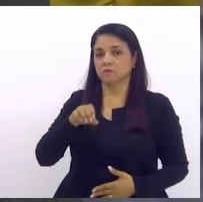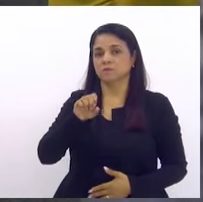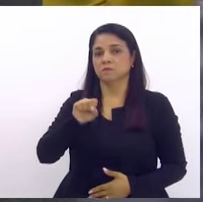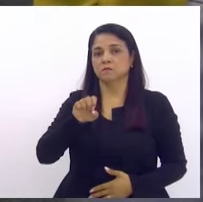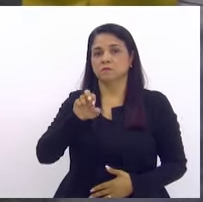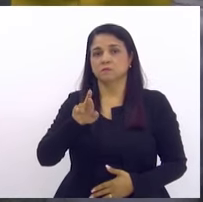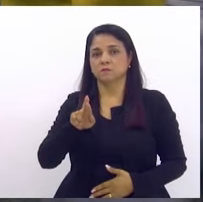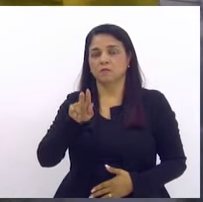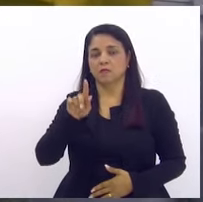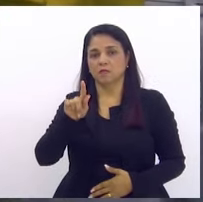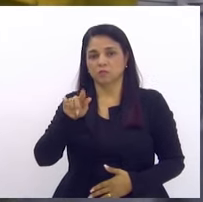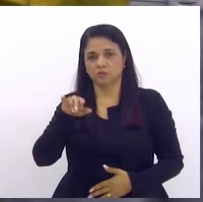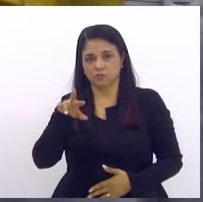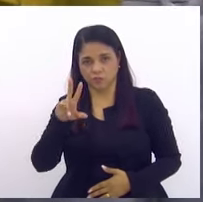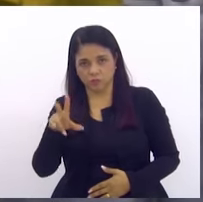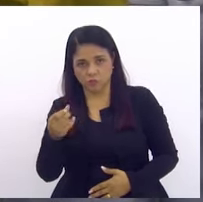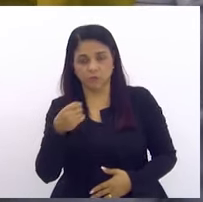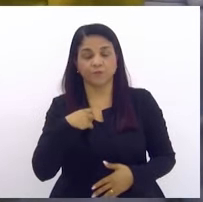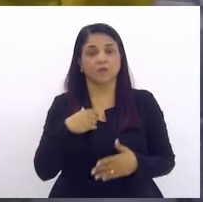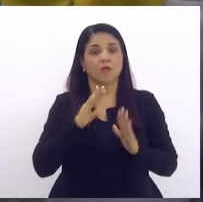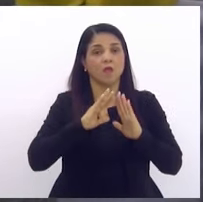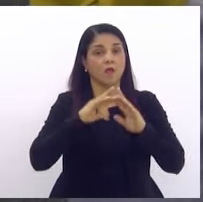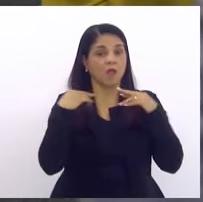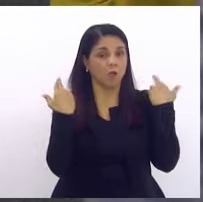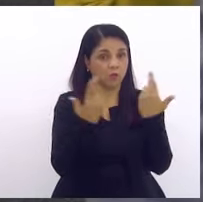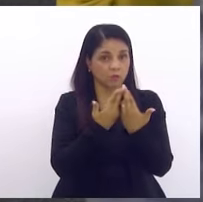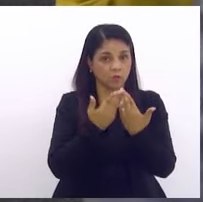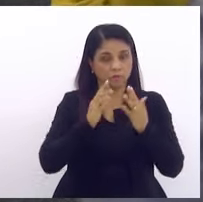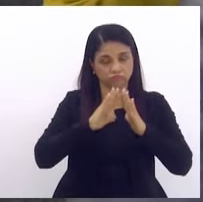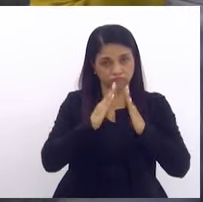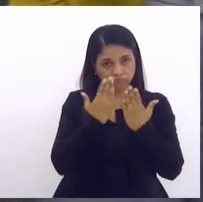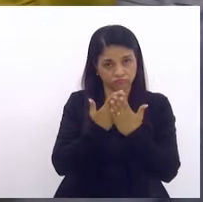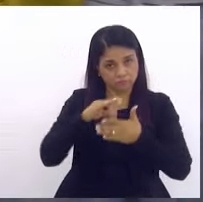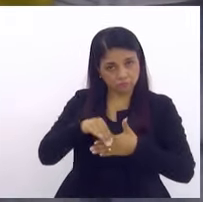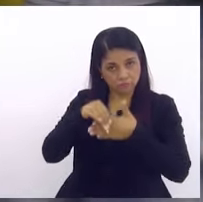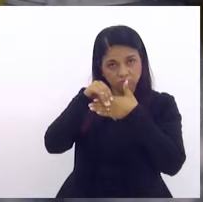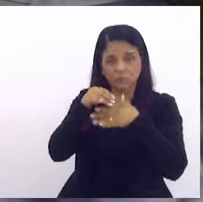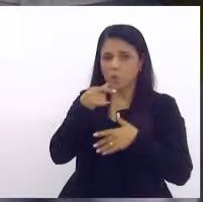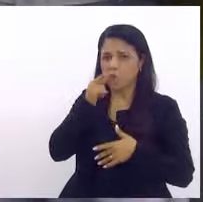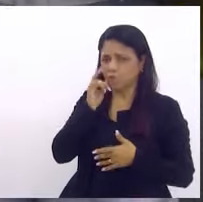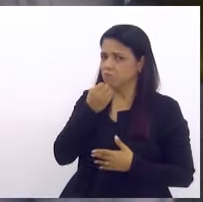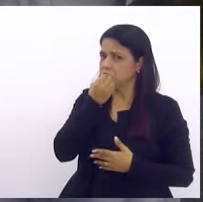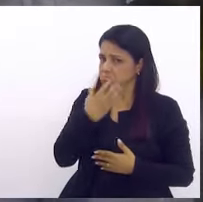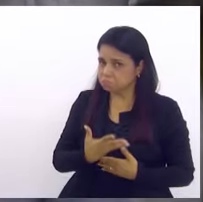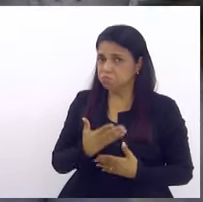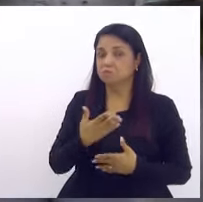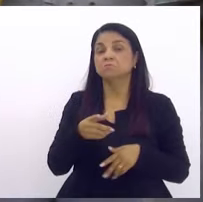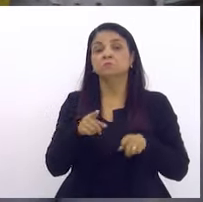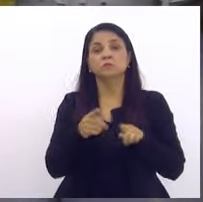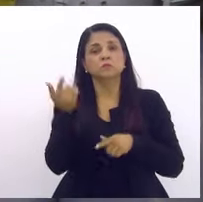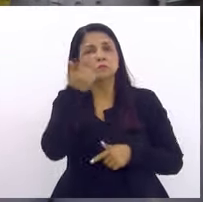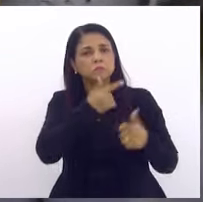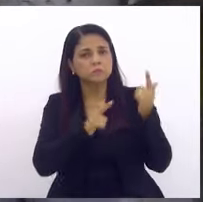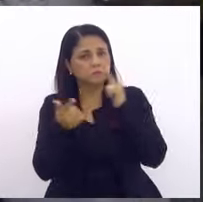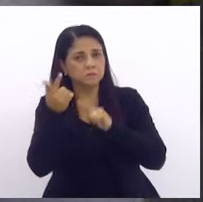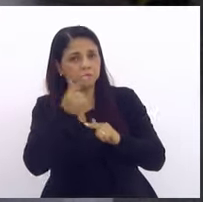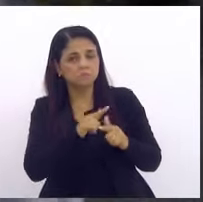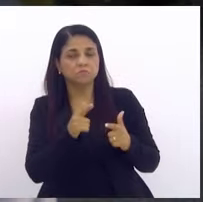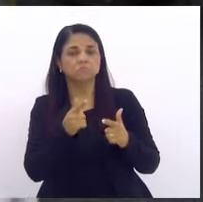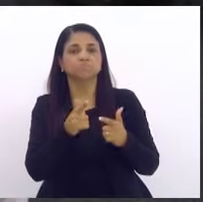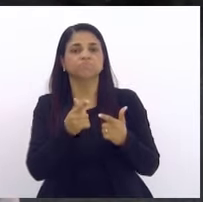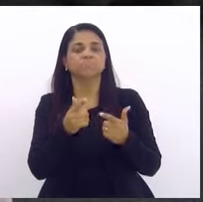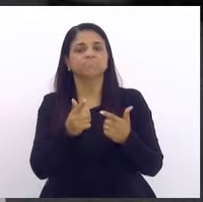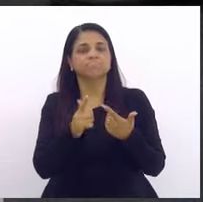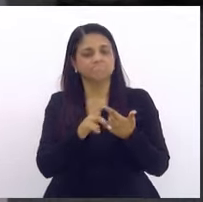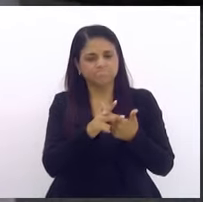Serginho, dizer que a reunião do Colégio de Líderes ontem foi muito boa. Nós conseguimos aparar